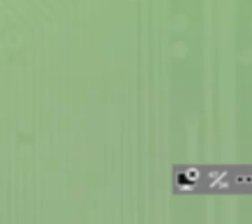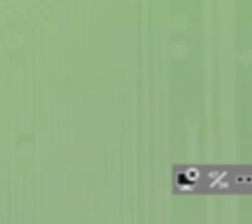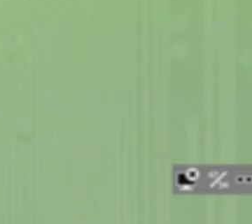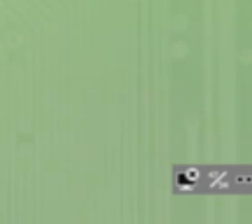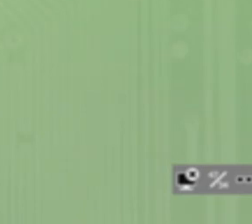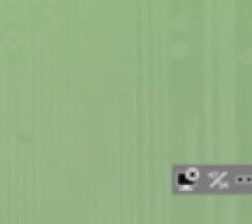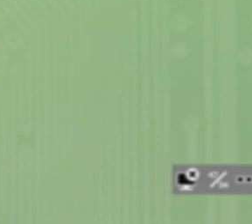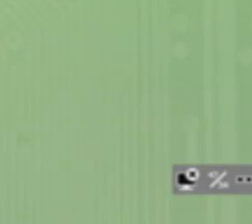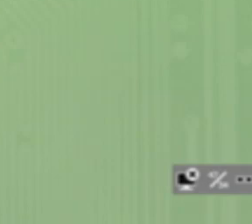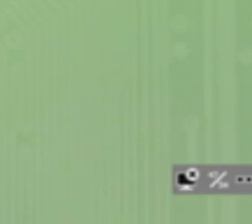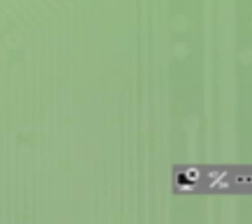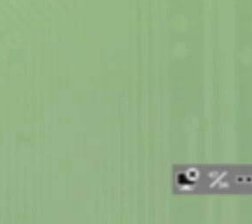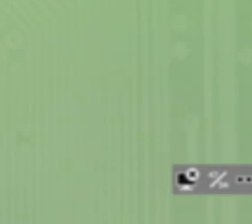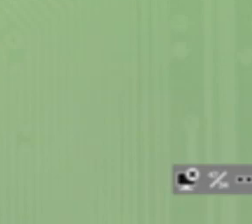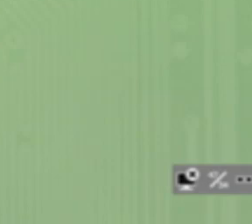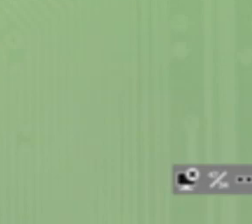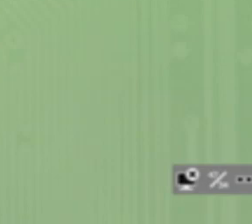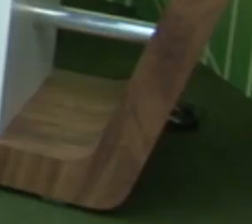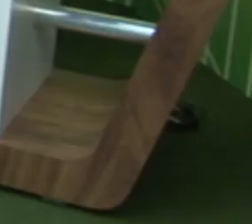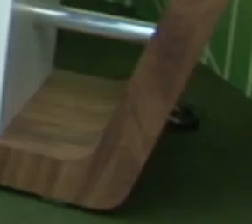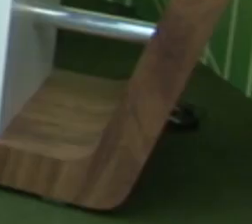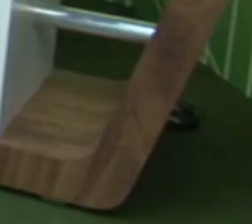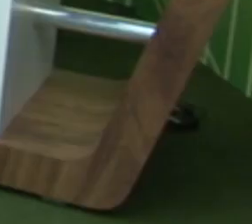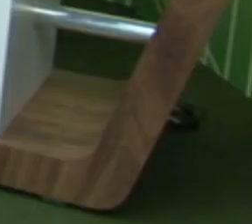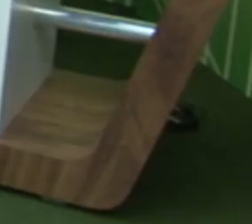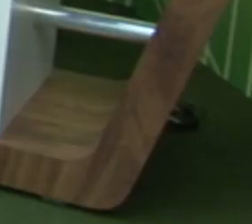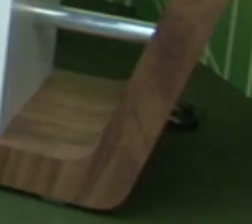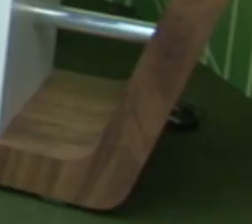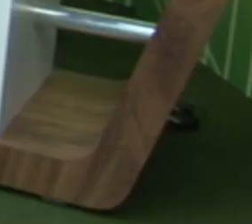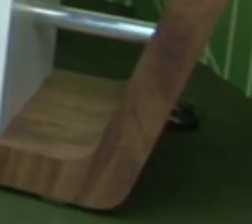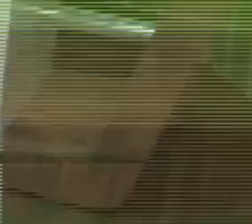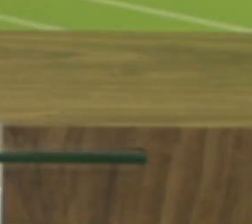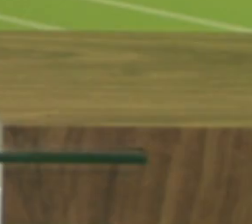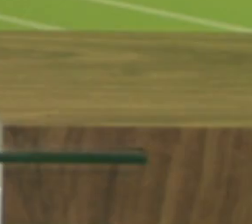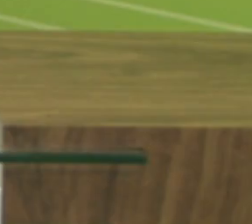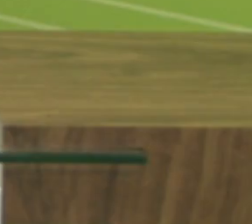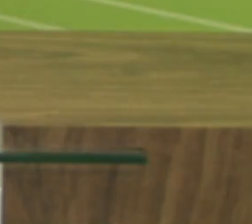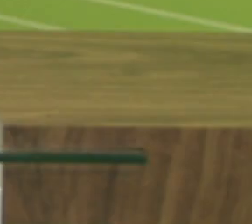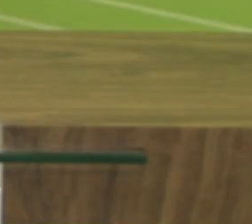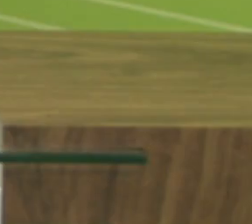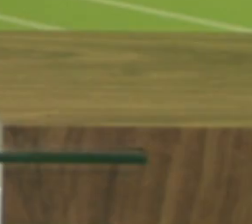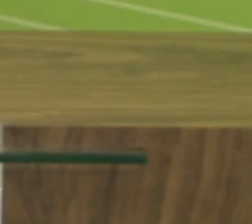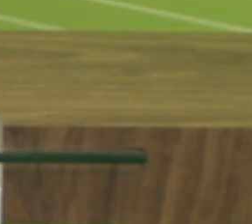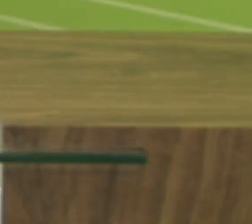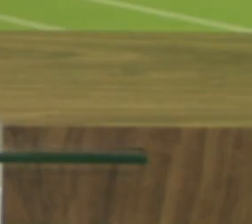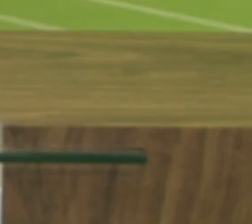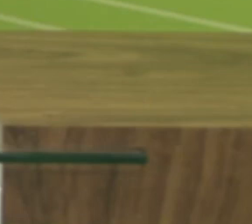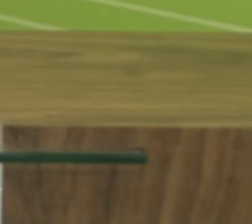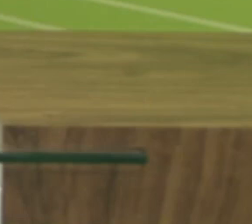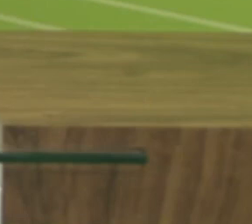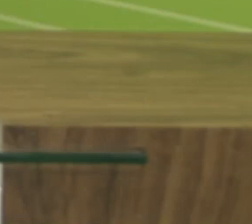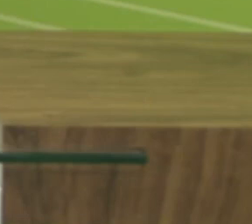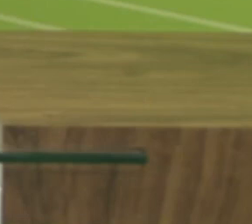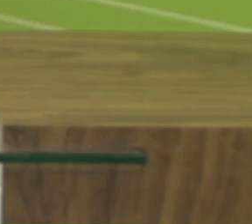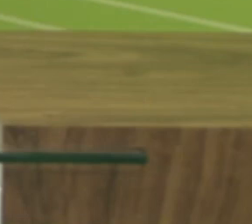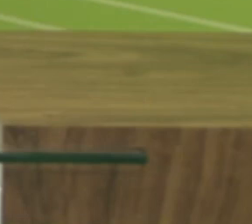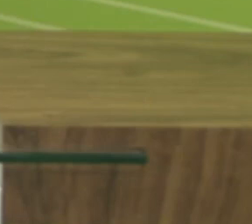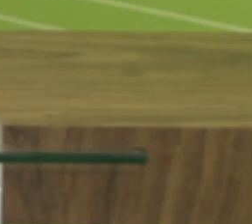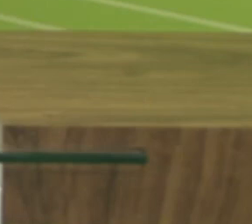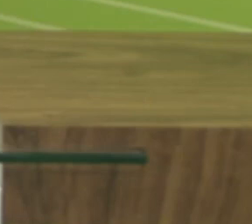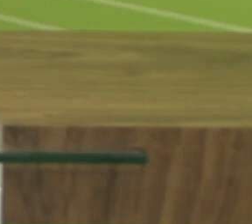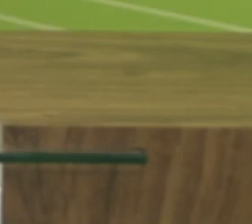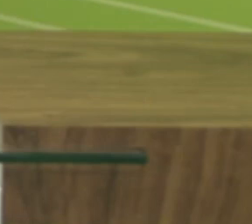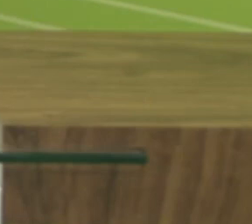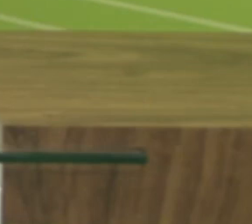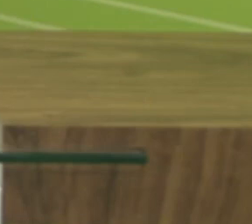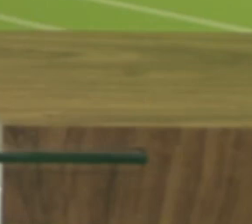208,87. Tivemos respostas corretas? Sim, eu quero parabenizar o Marcos e o Adelson de Espigão do Oeste, que estão super